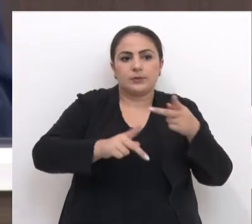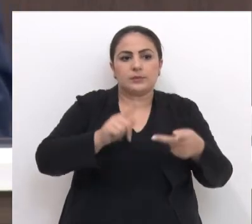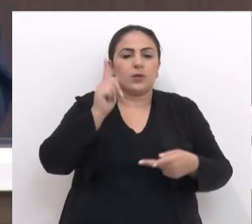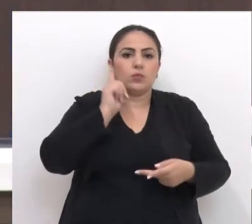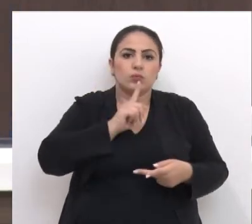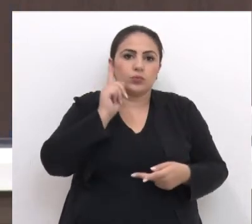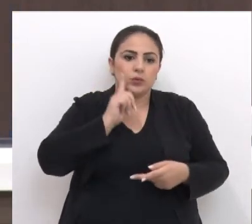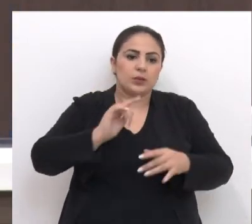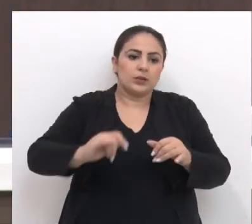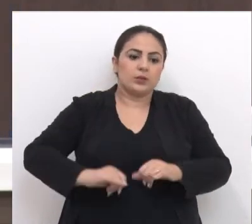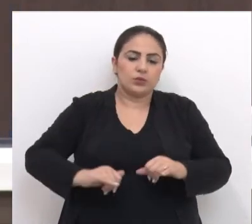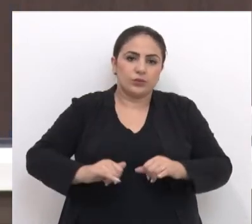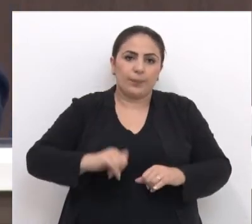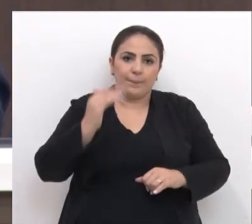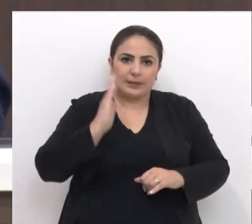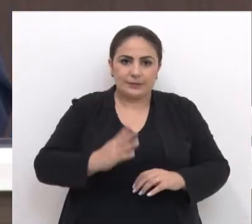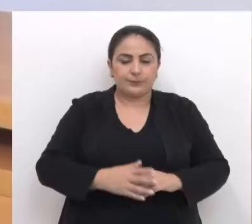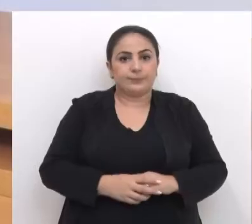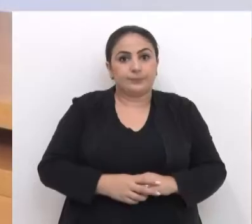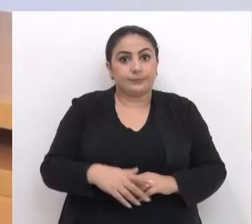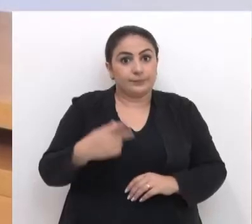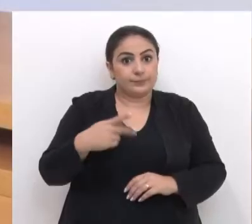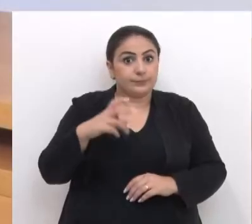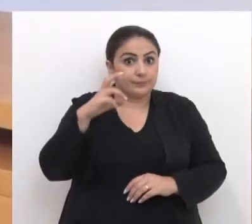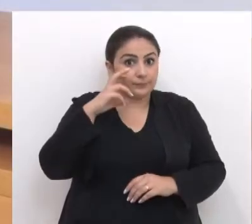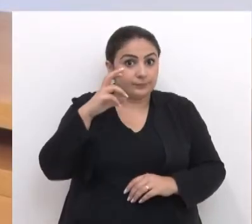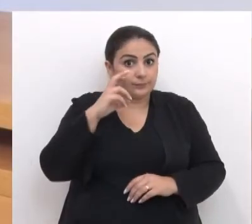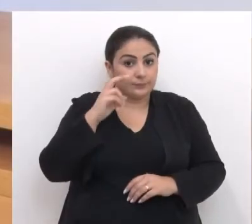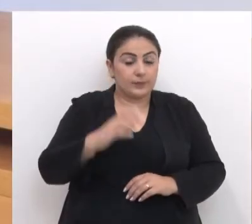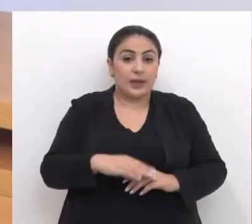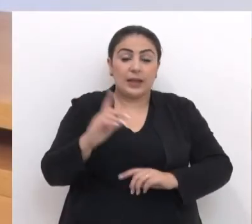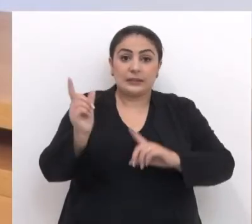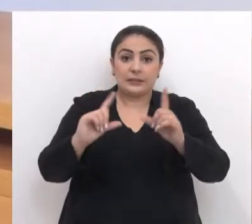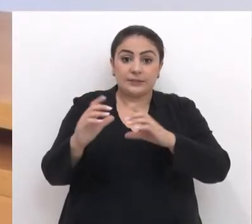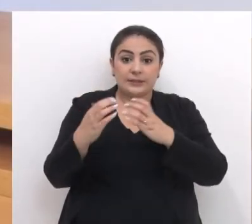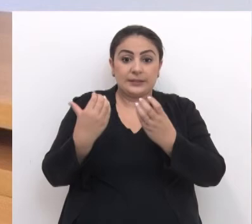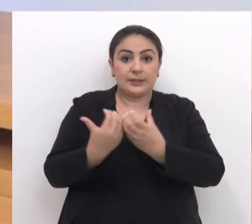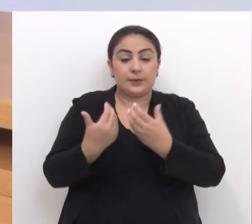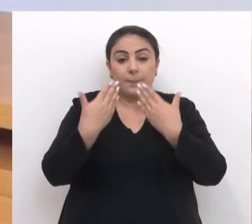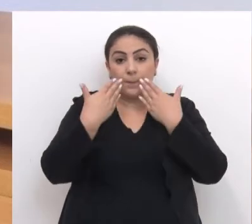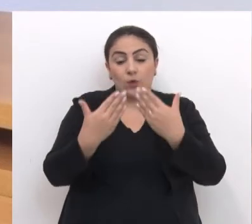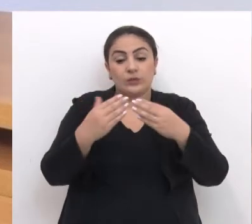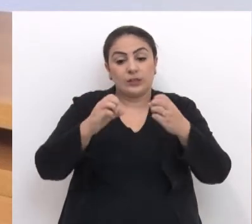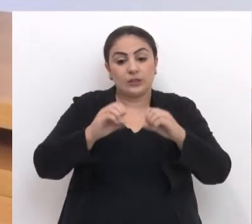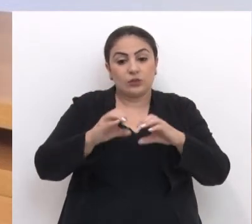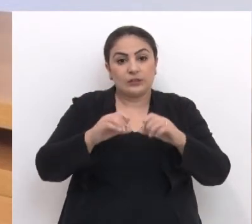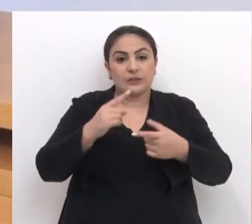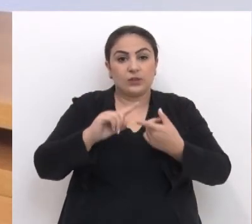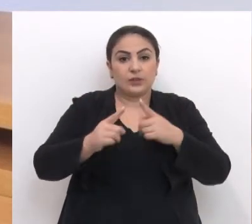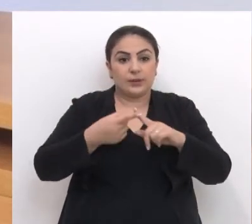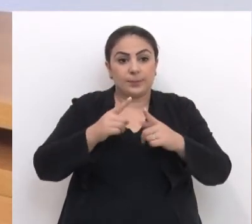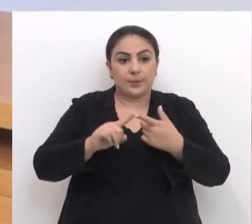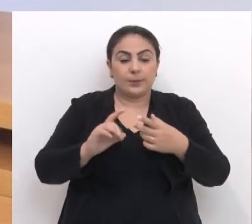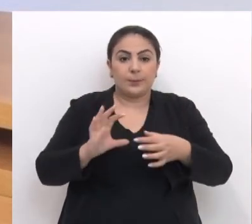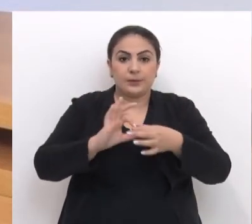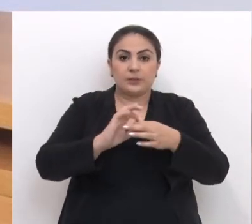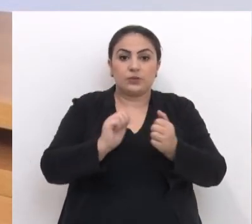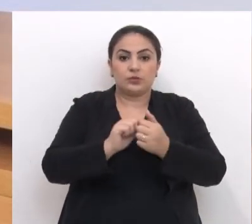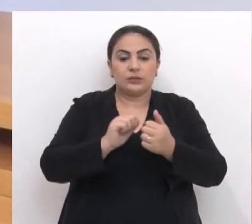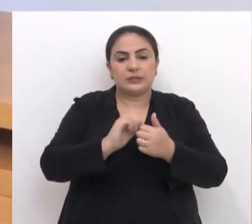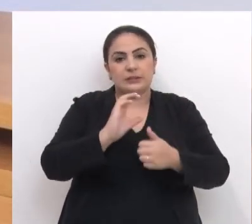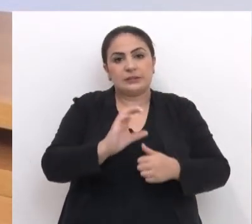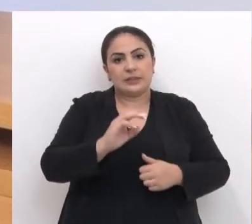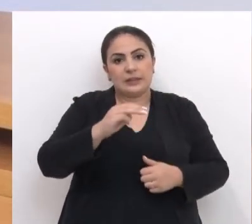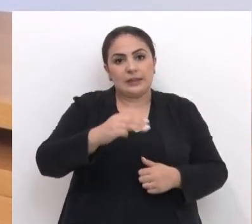população negra sofre no Brasil. E nesta quinta-feira, a TV Câmara exibe o Educação e Debate numa